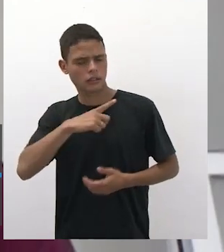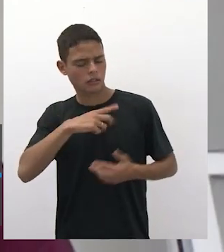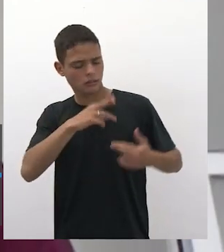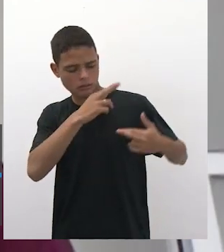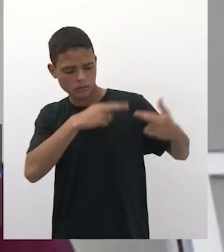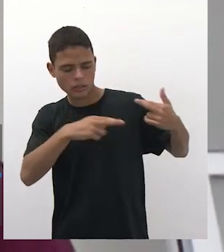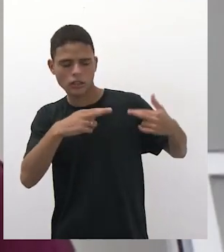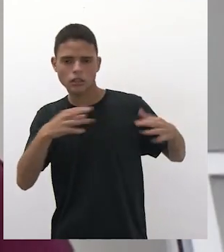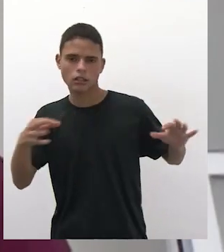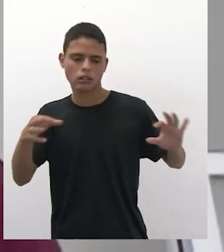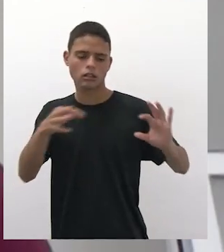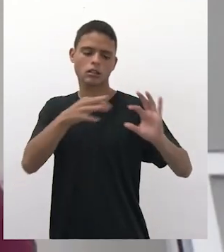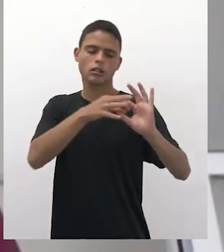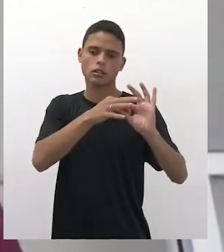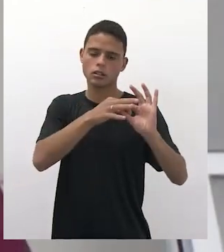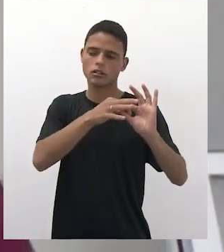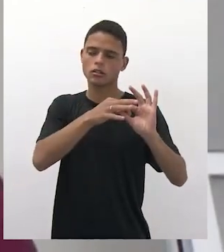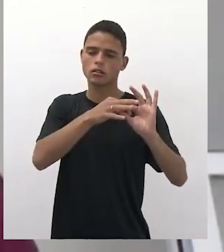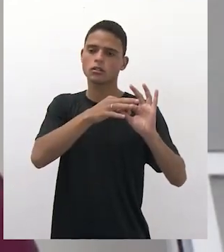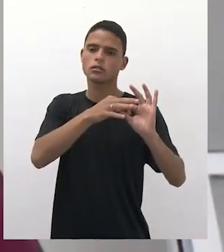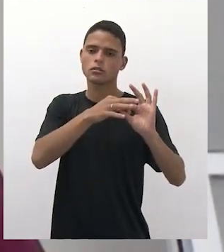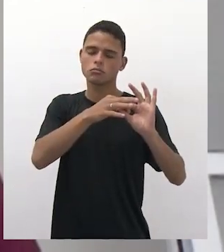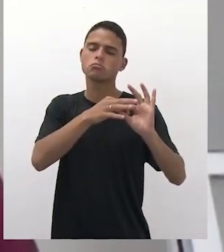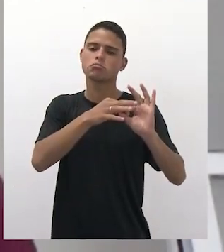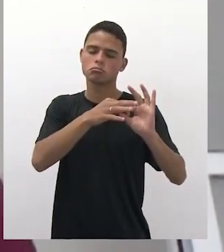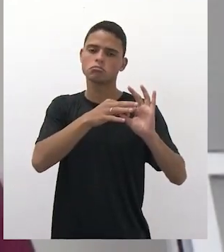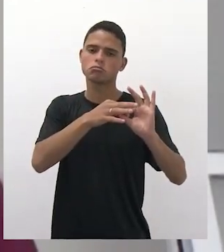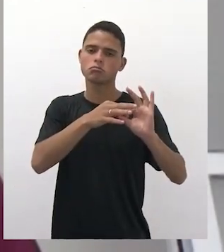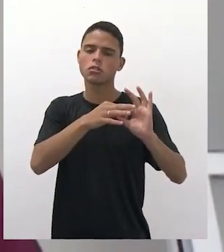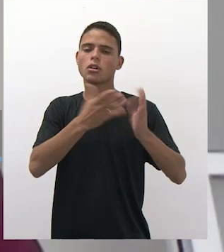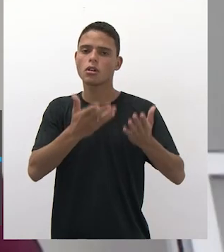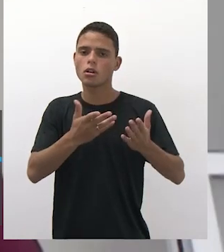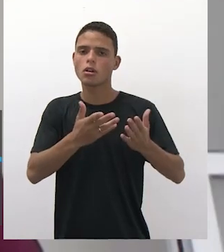relação com a prática